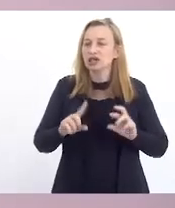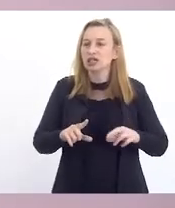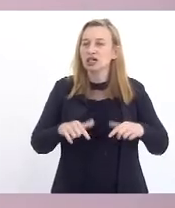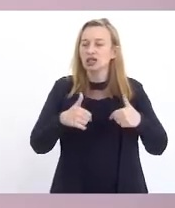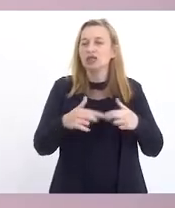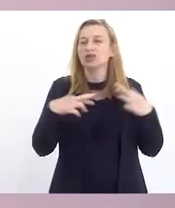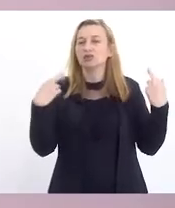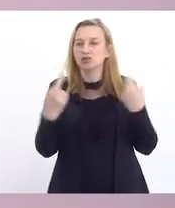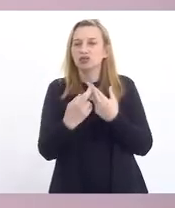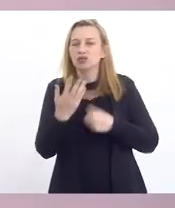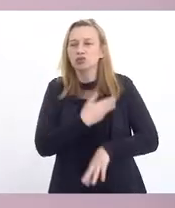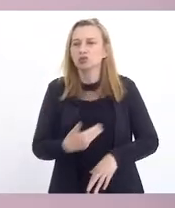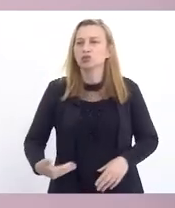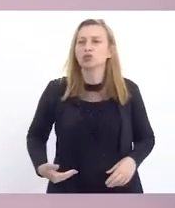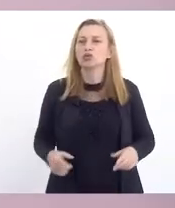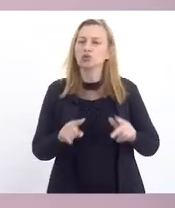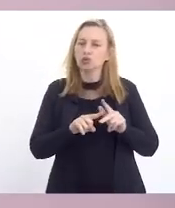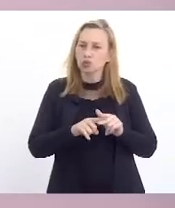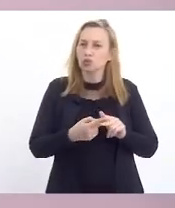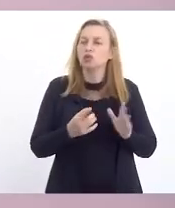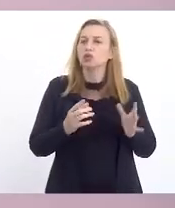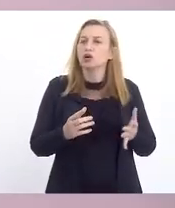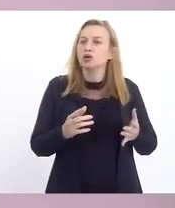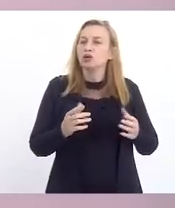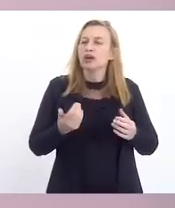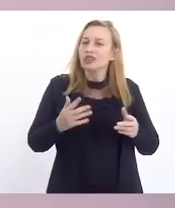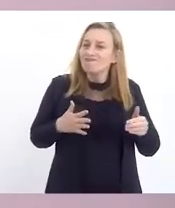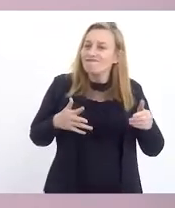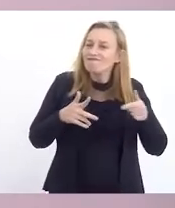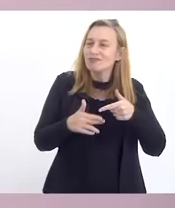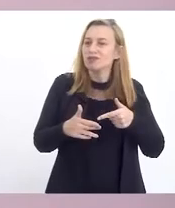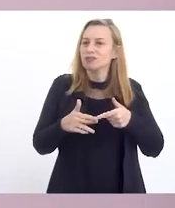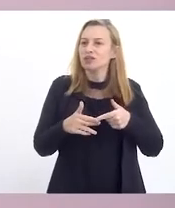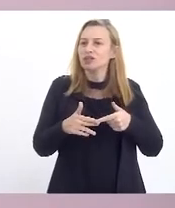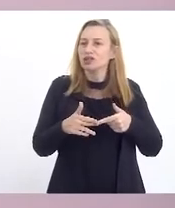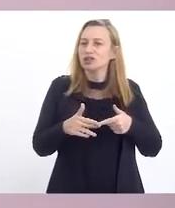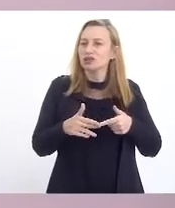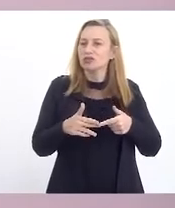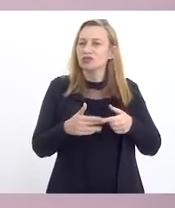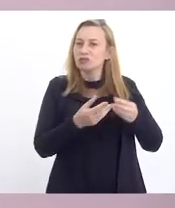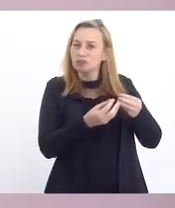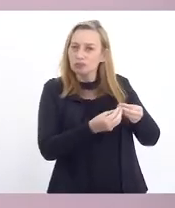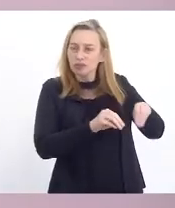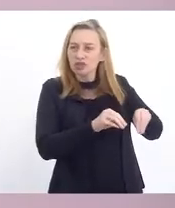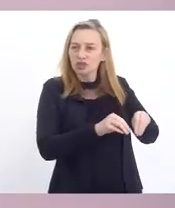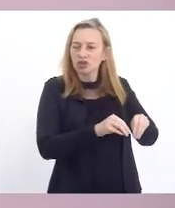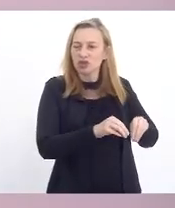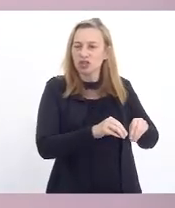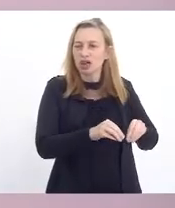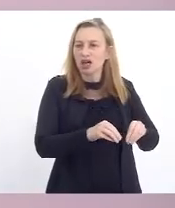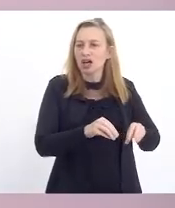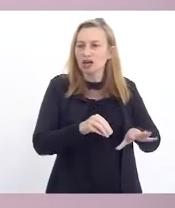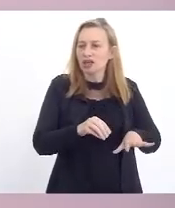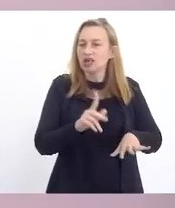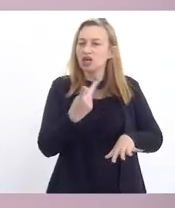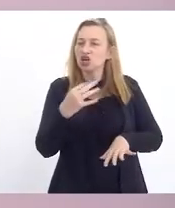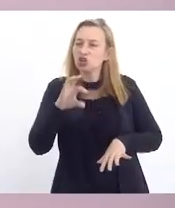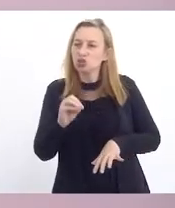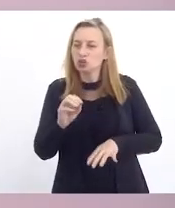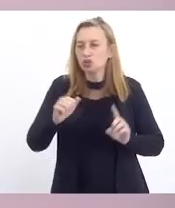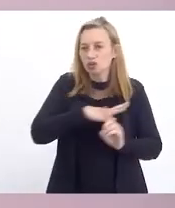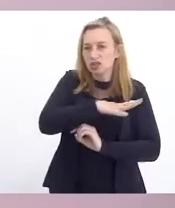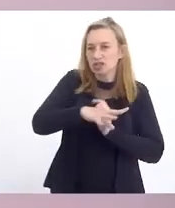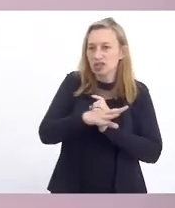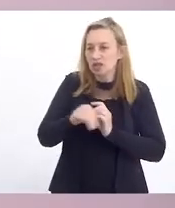fazer termos de ajustamento de conduta para que se impedisse uma discriminação hidrossocial, que